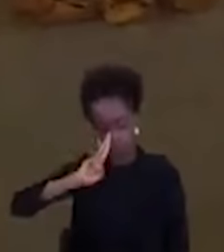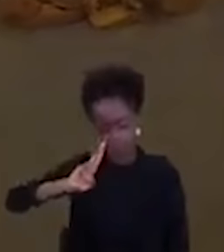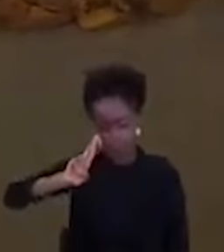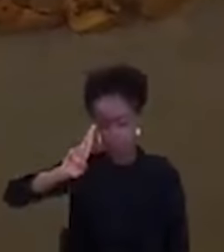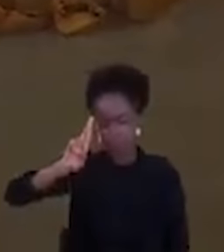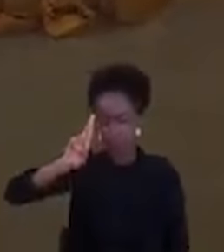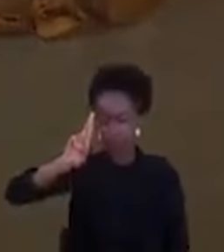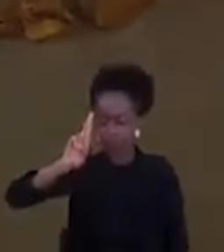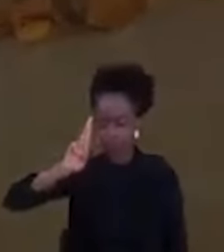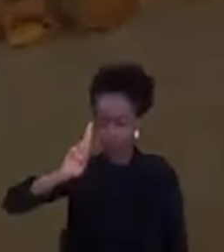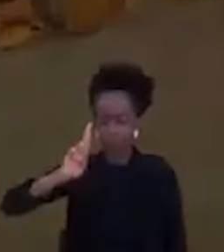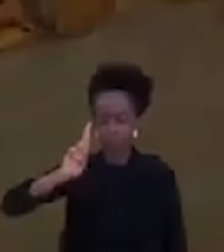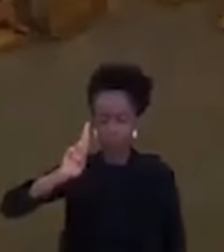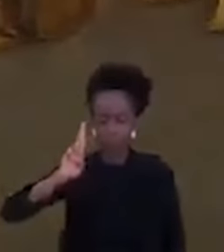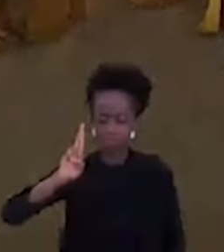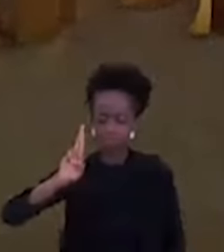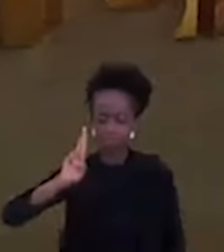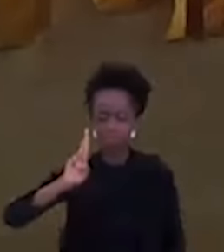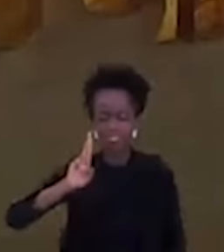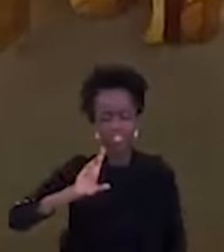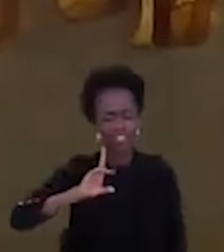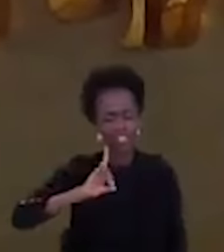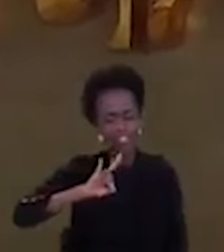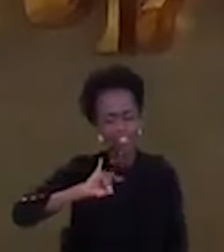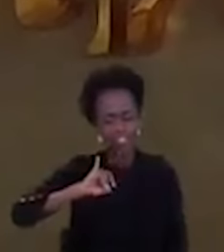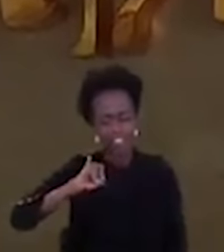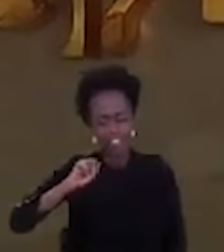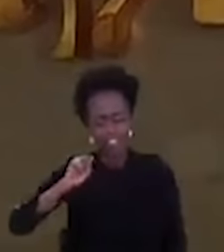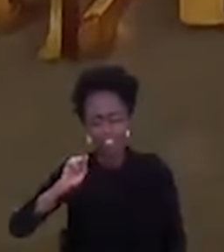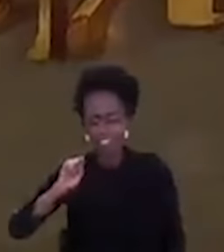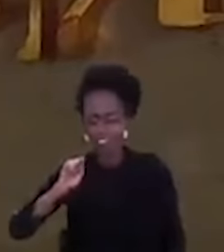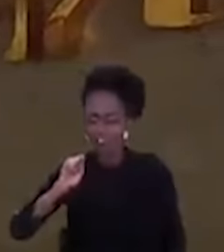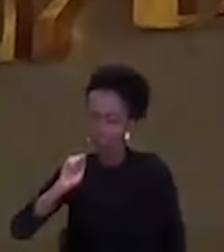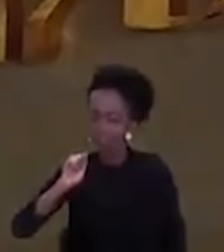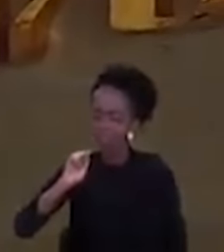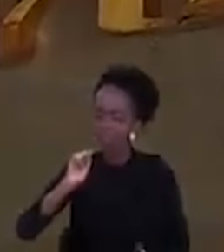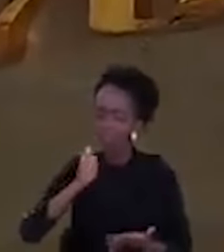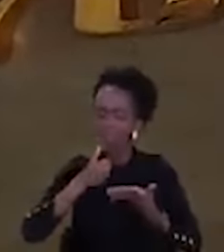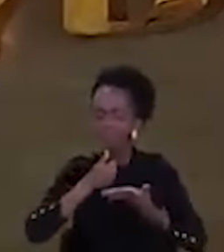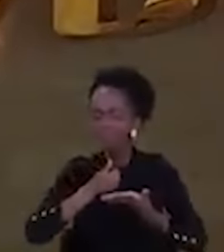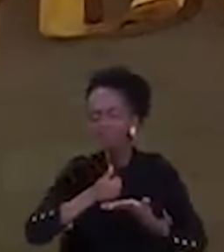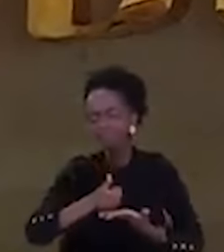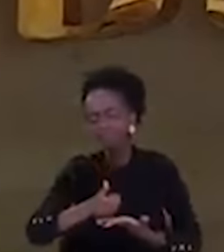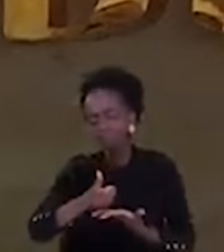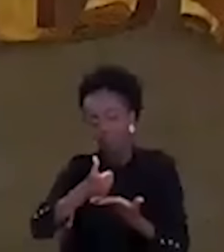dia, meu Senhor. A que dia, meu Salvador. A que dia,